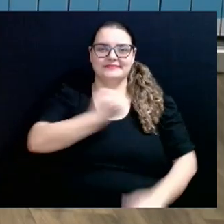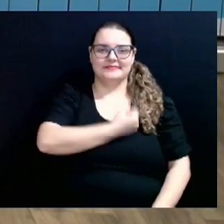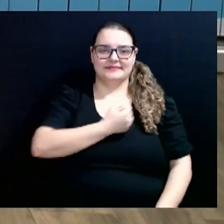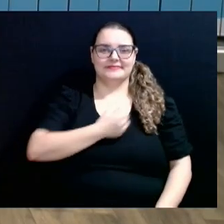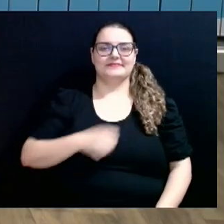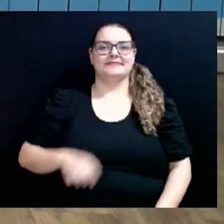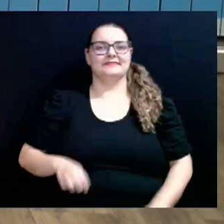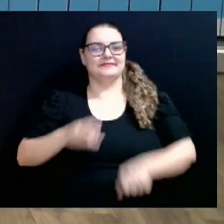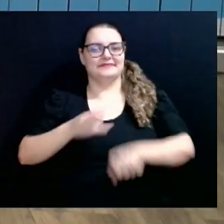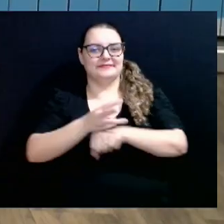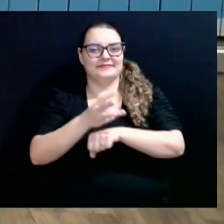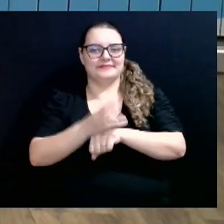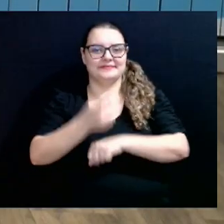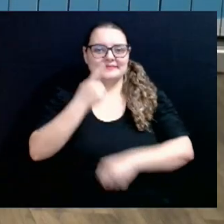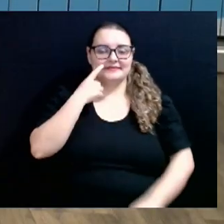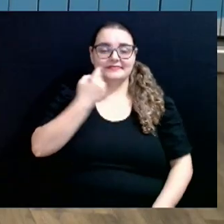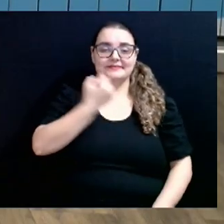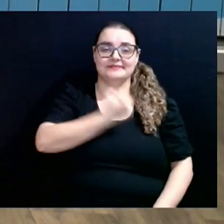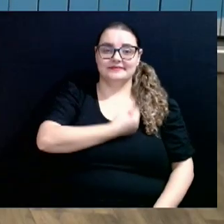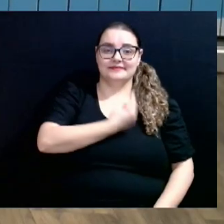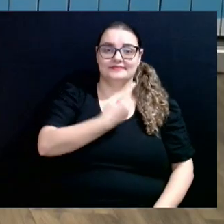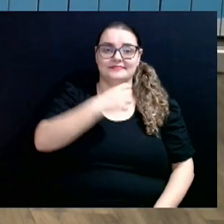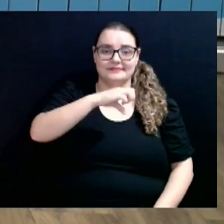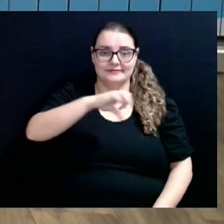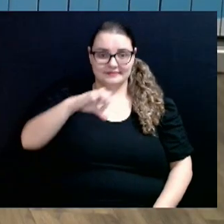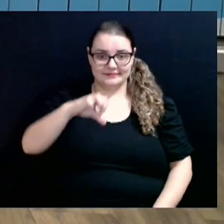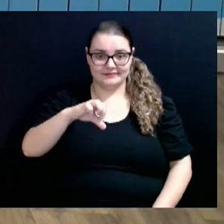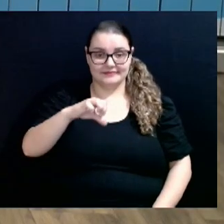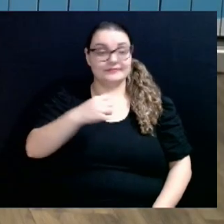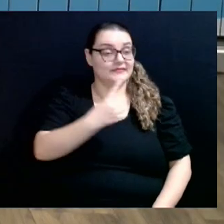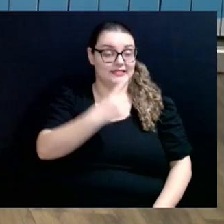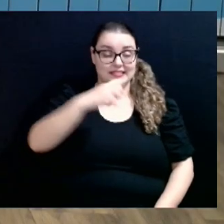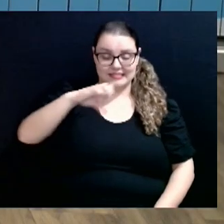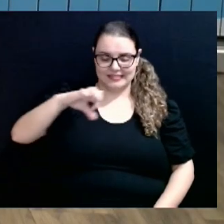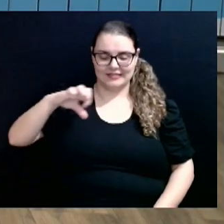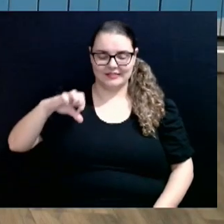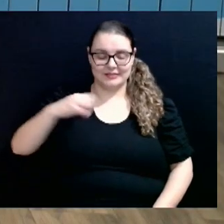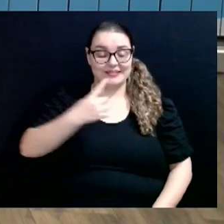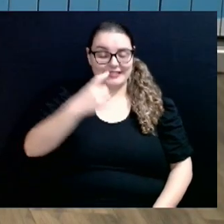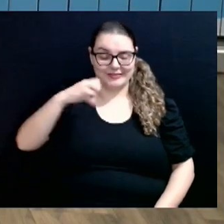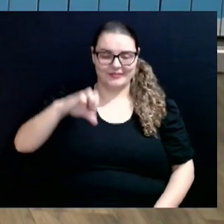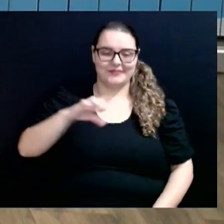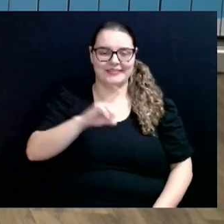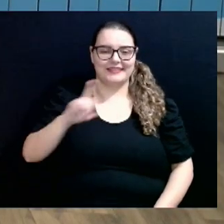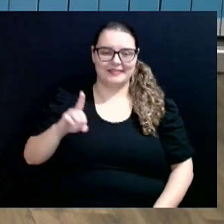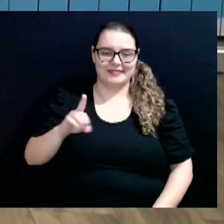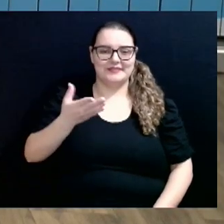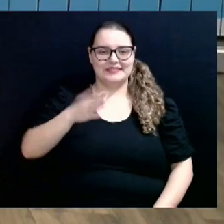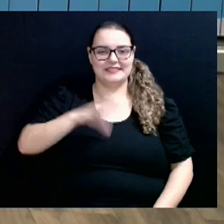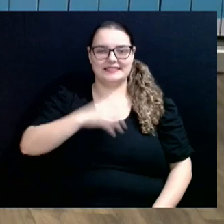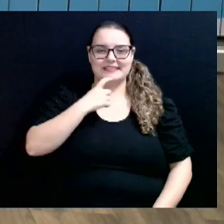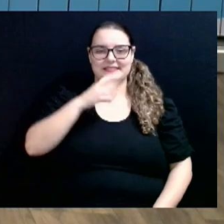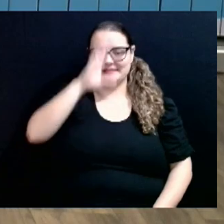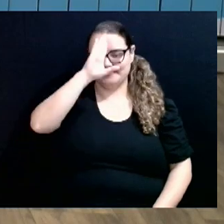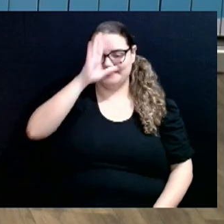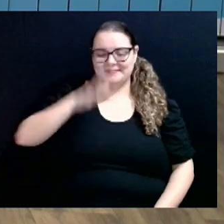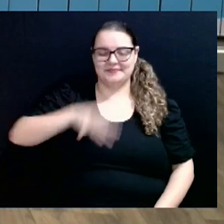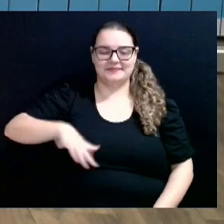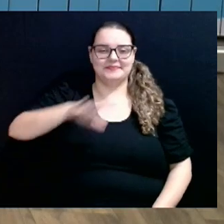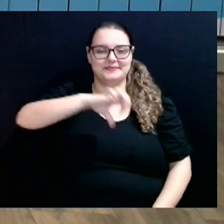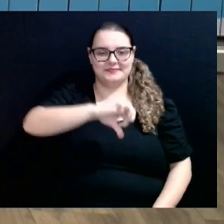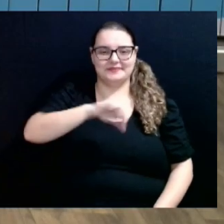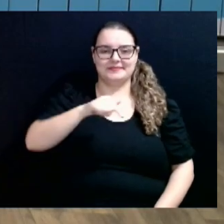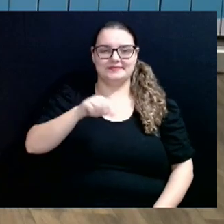WhatsApp. 19 é o nosso DDD, para você que é de Campinas e região já sabe, né? Pode ir direto,